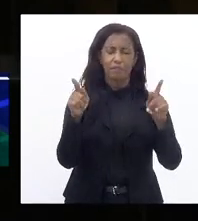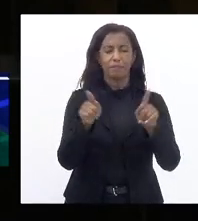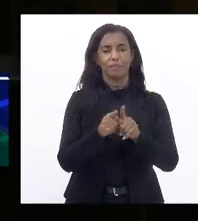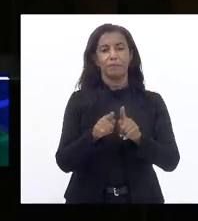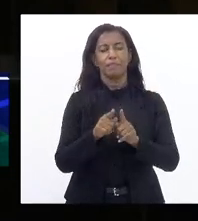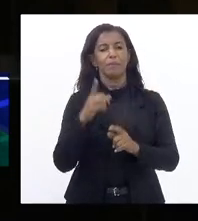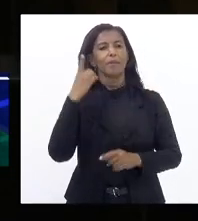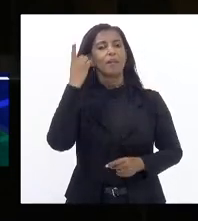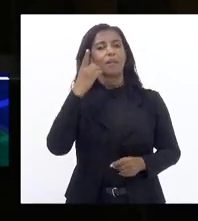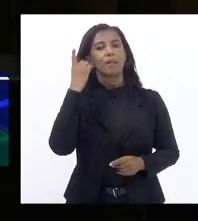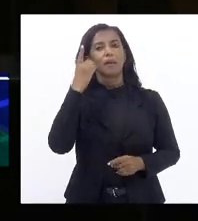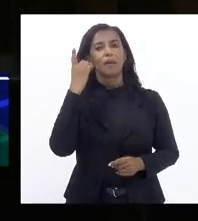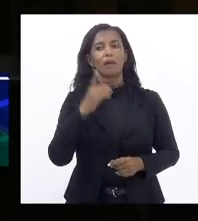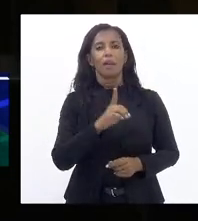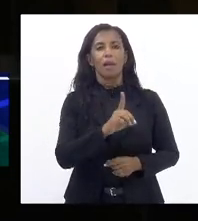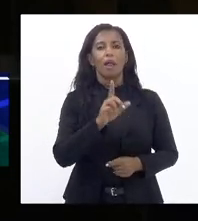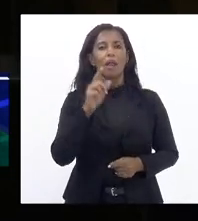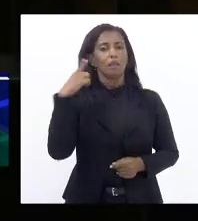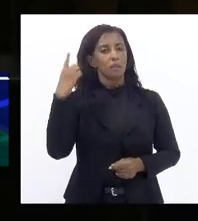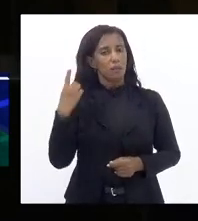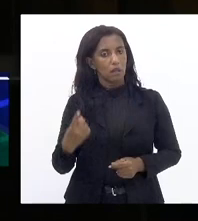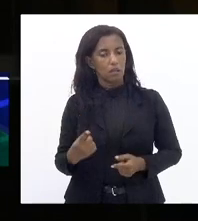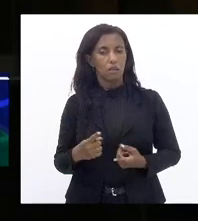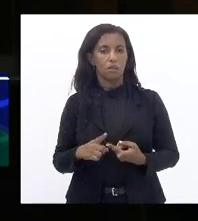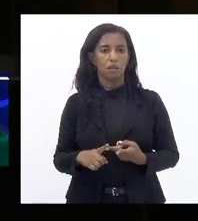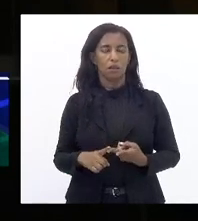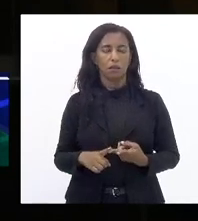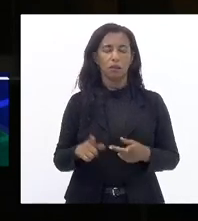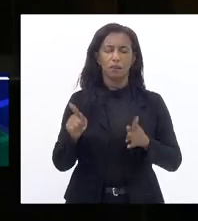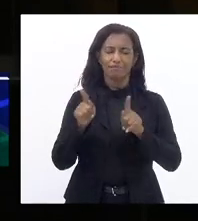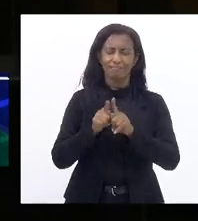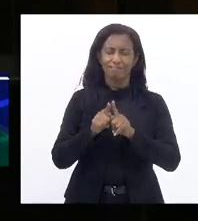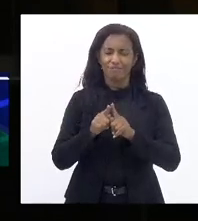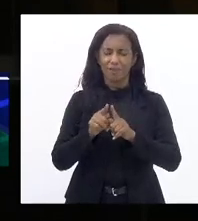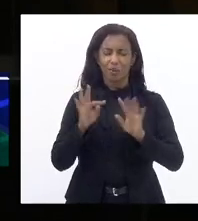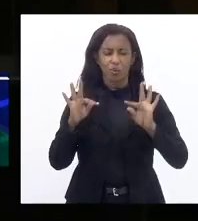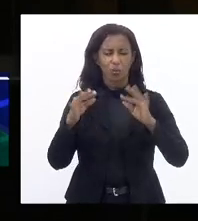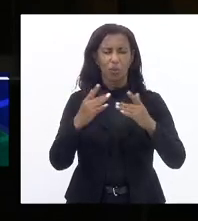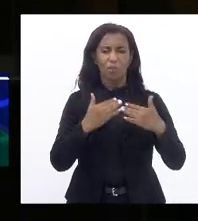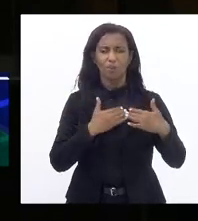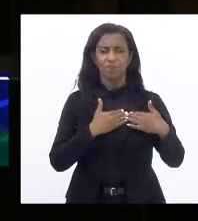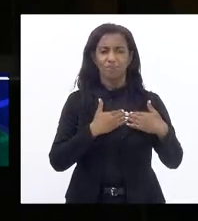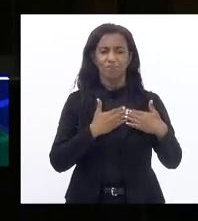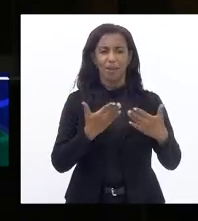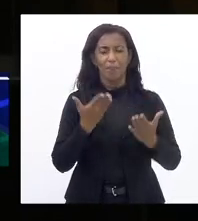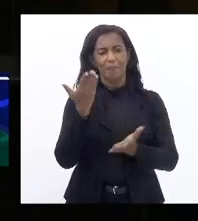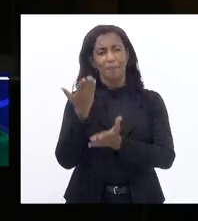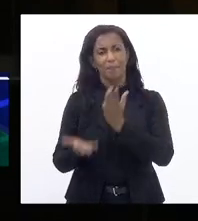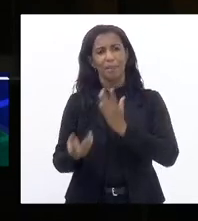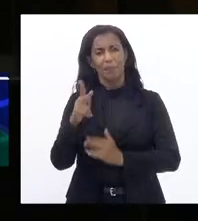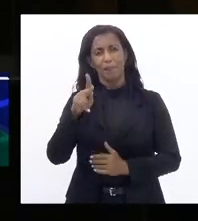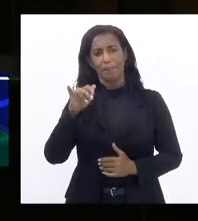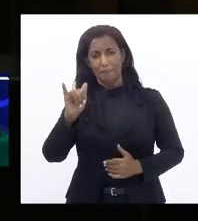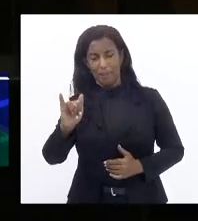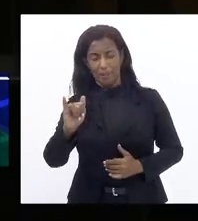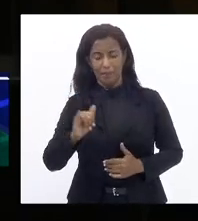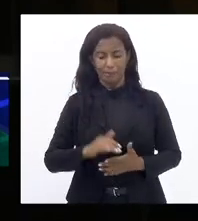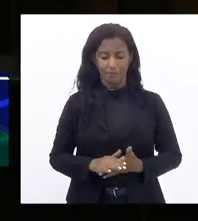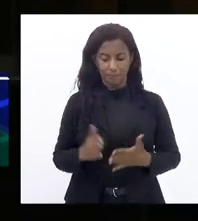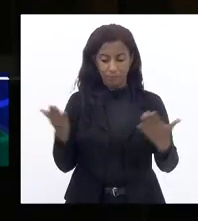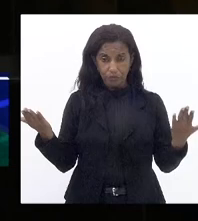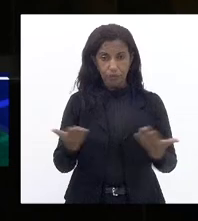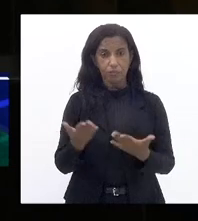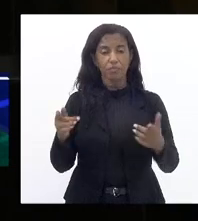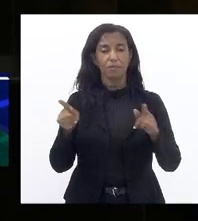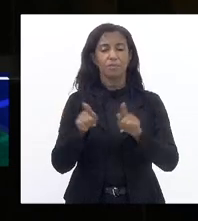aqui a deputada Dani Monteiro e empenhar toda a minha solidariedade pela perda do seu pai. Hoje